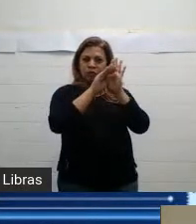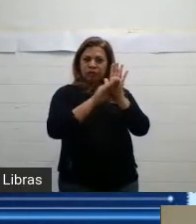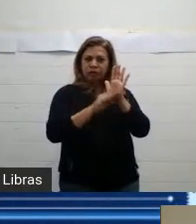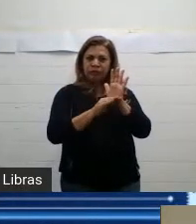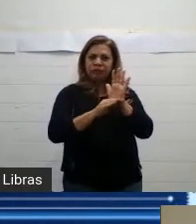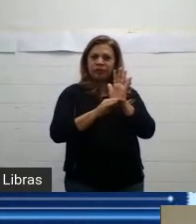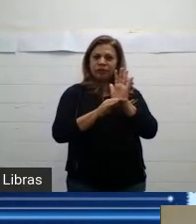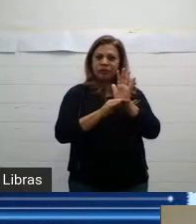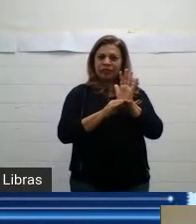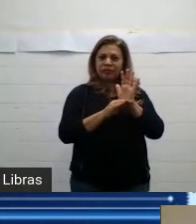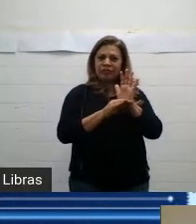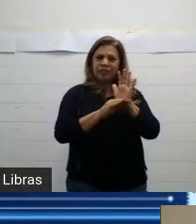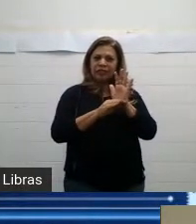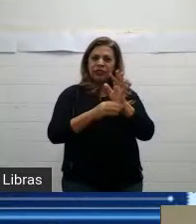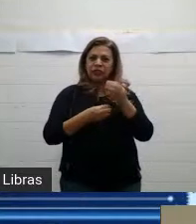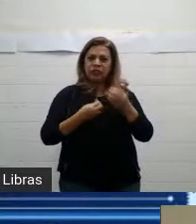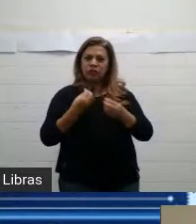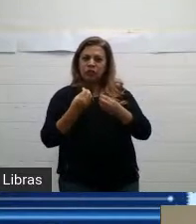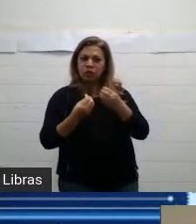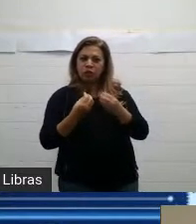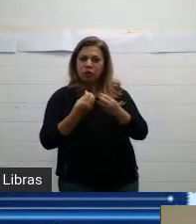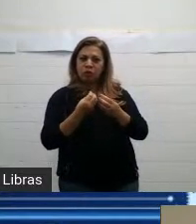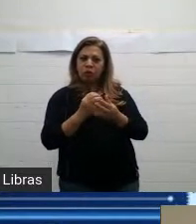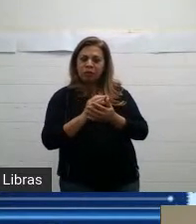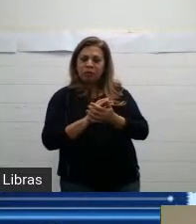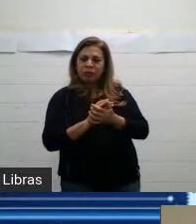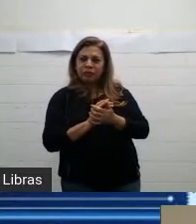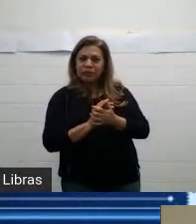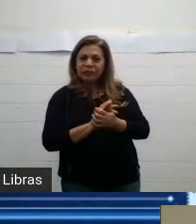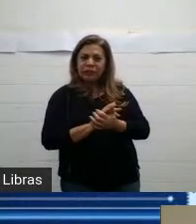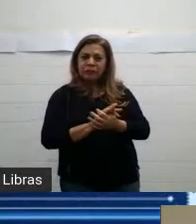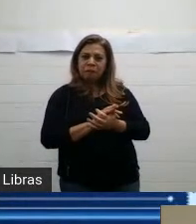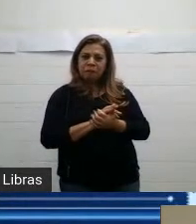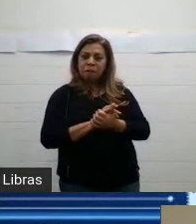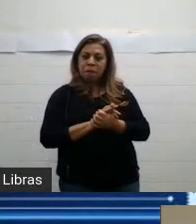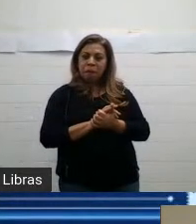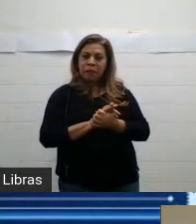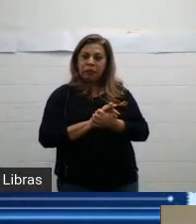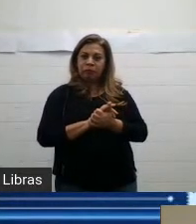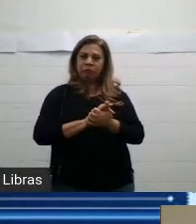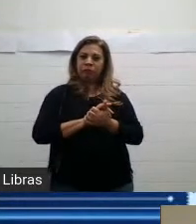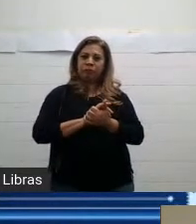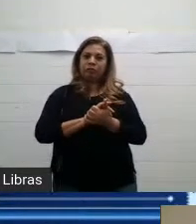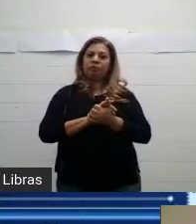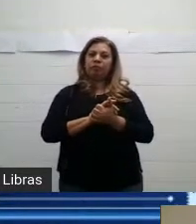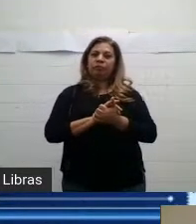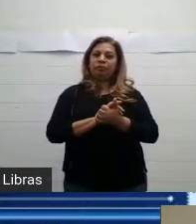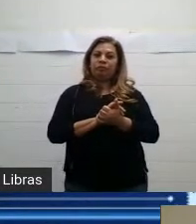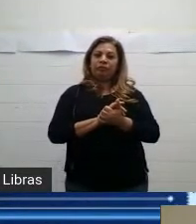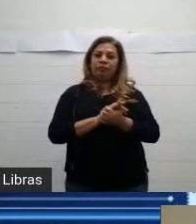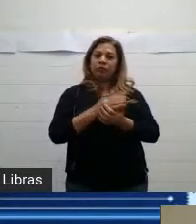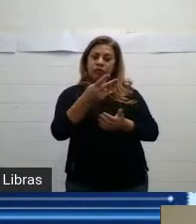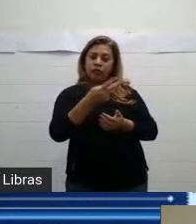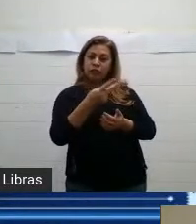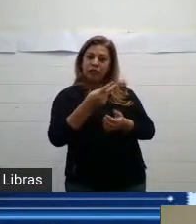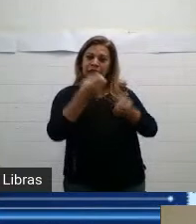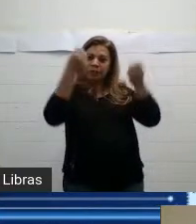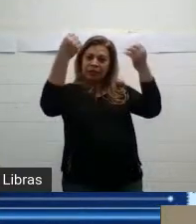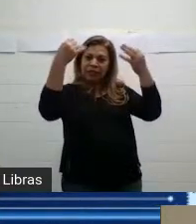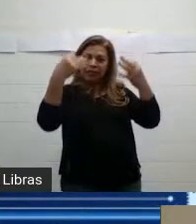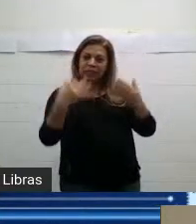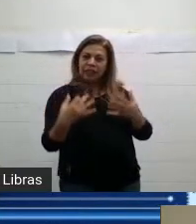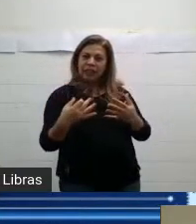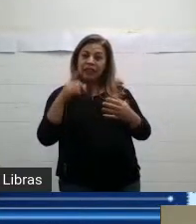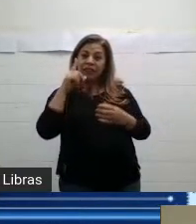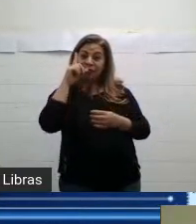é a questão que a Socorro ela pede para vocês duas, Ieda e Raquel. Ela gostaria que vocês falassem um pouco sobre as